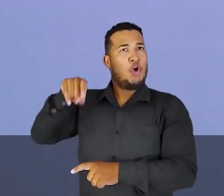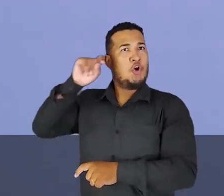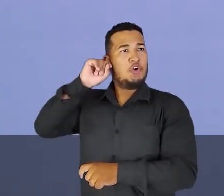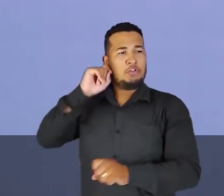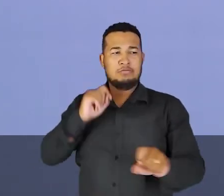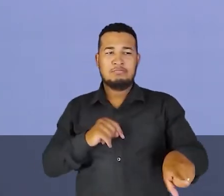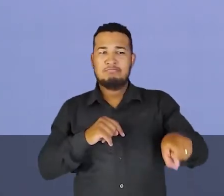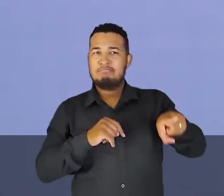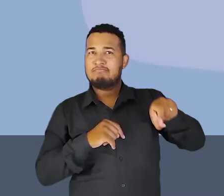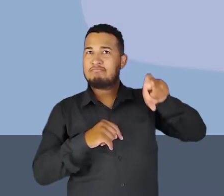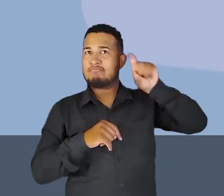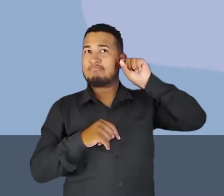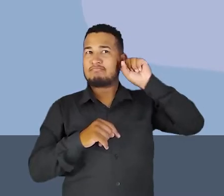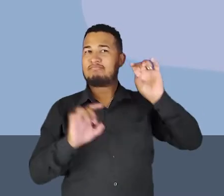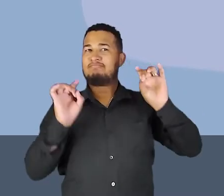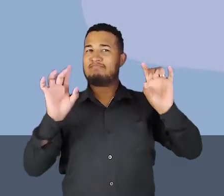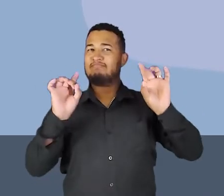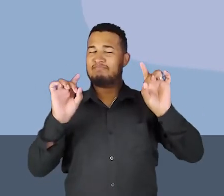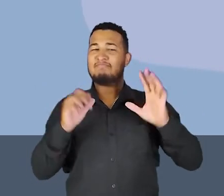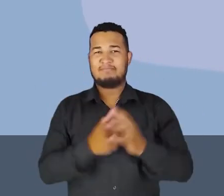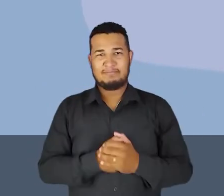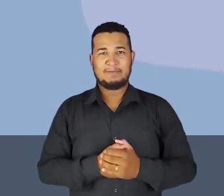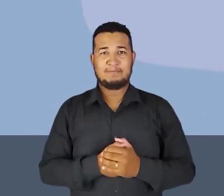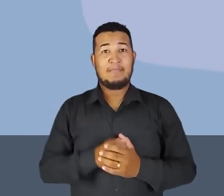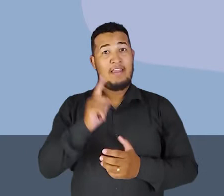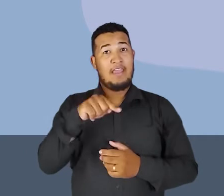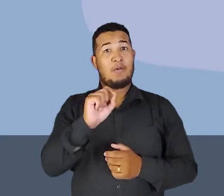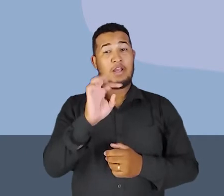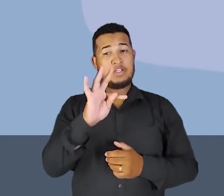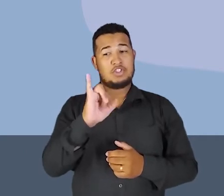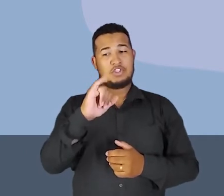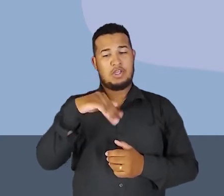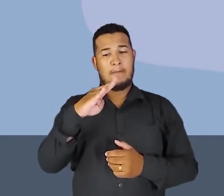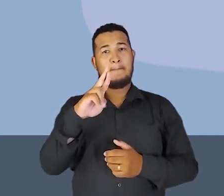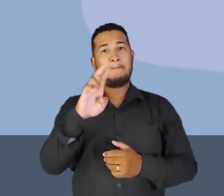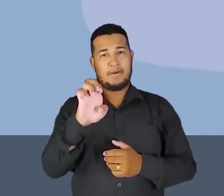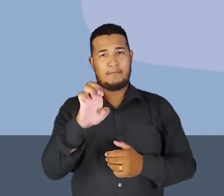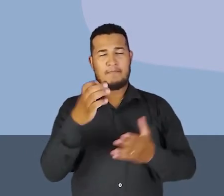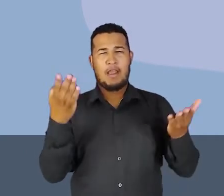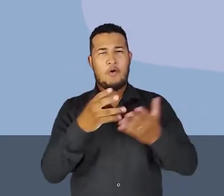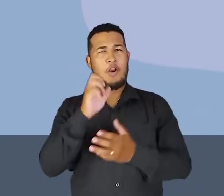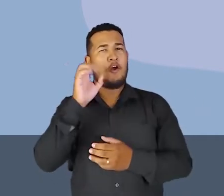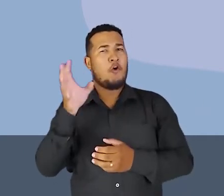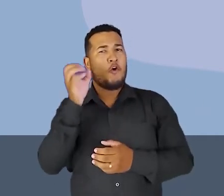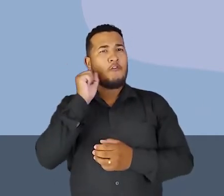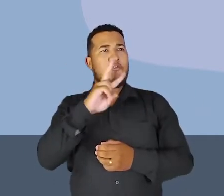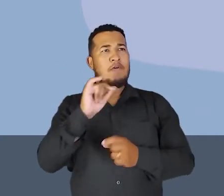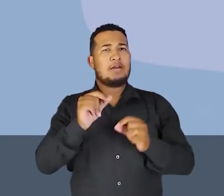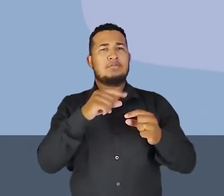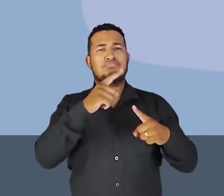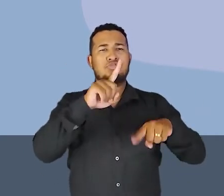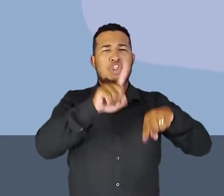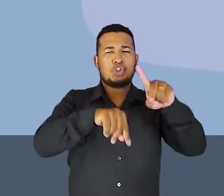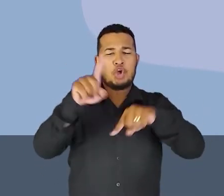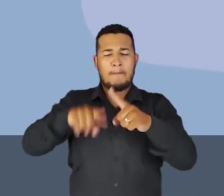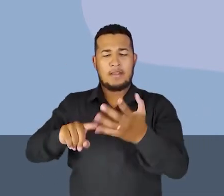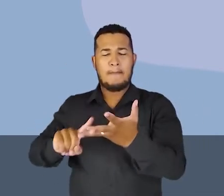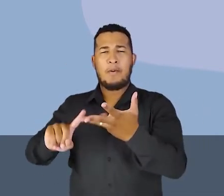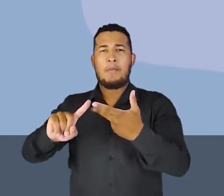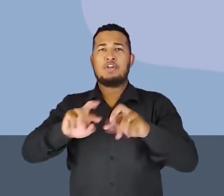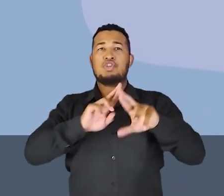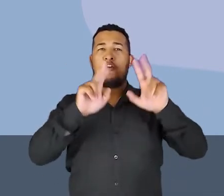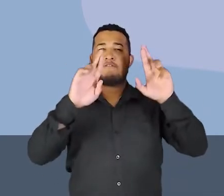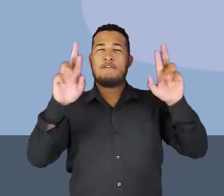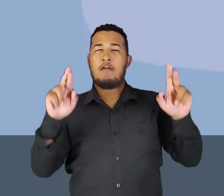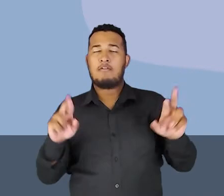Esse é o timbre do som. Então, vamos ouvir diferentes instrumentos para você perceber a diferença